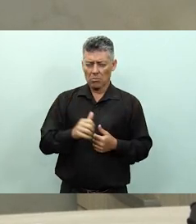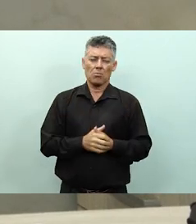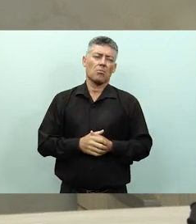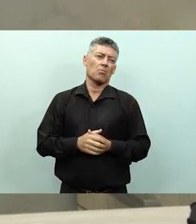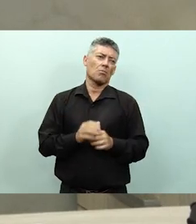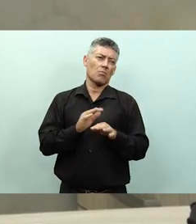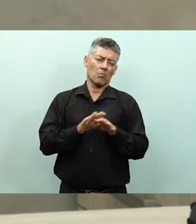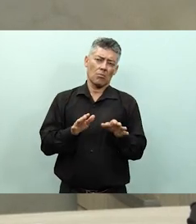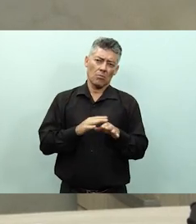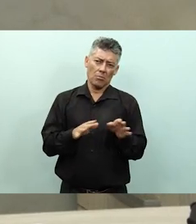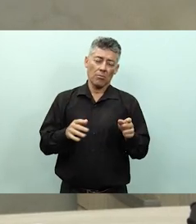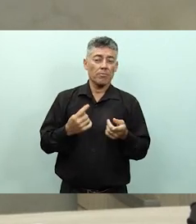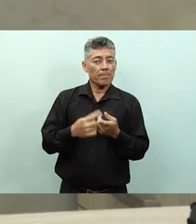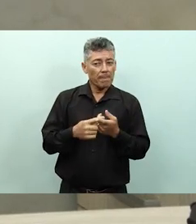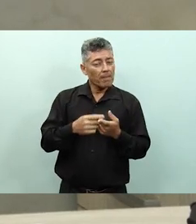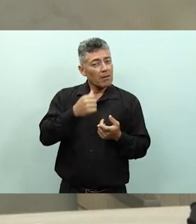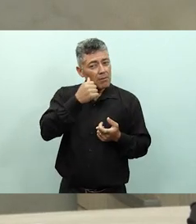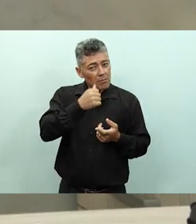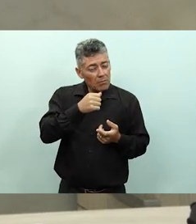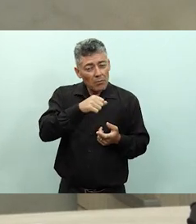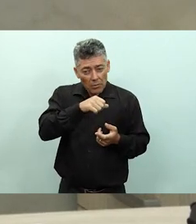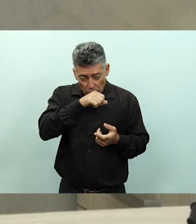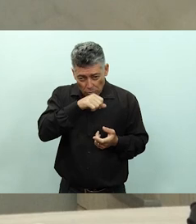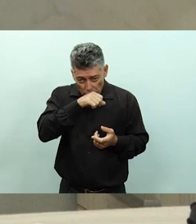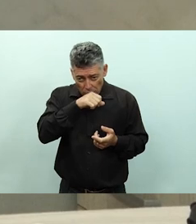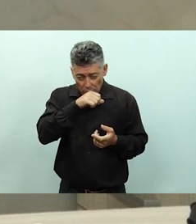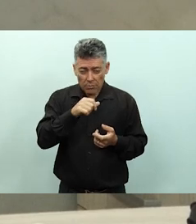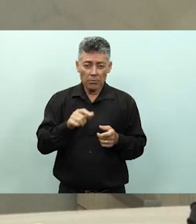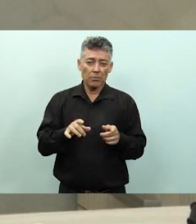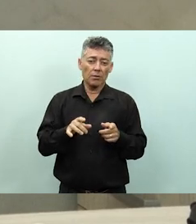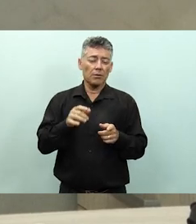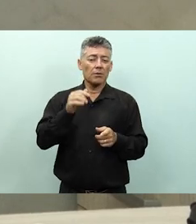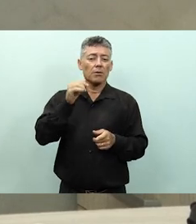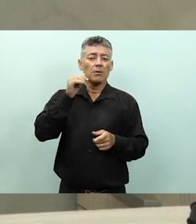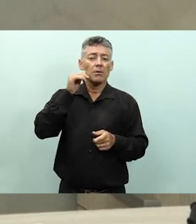E esse é um dado interessante que mostra também essa